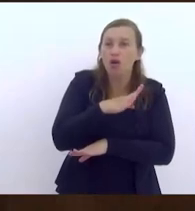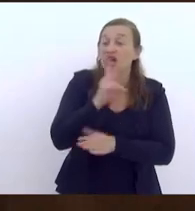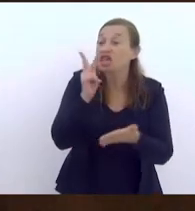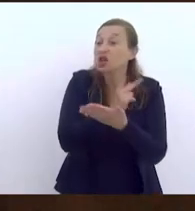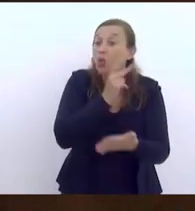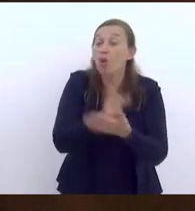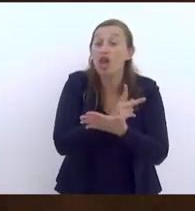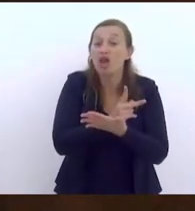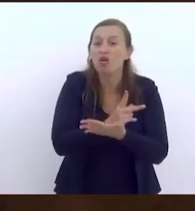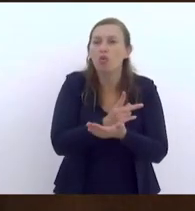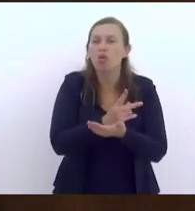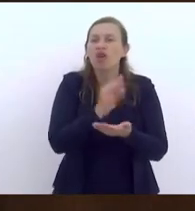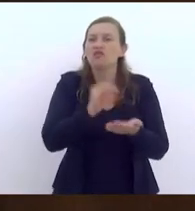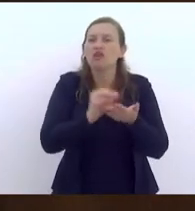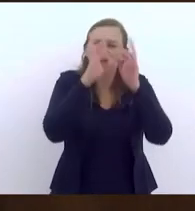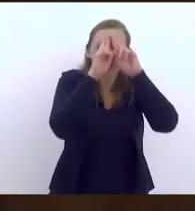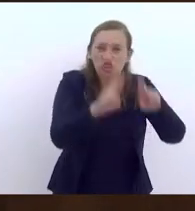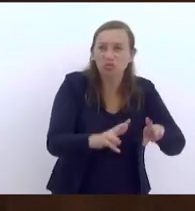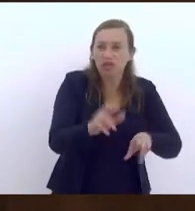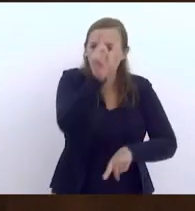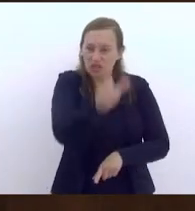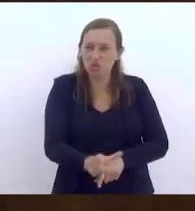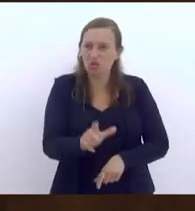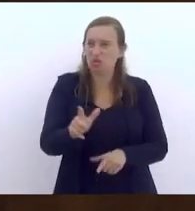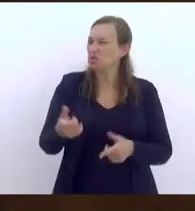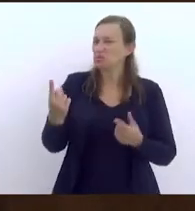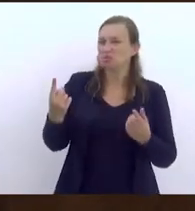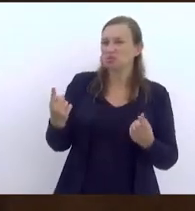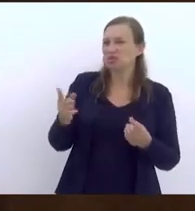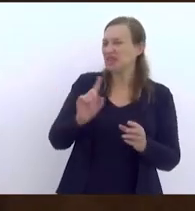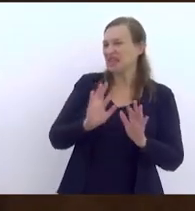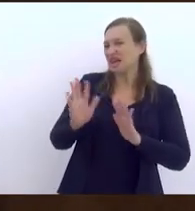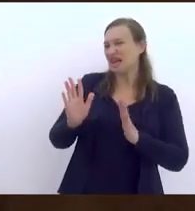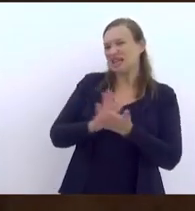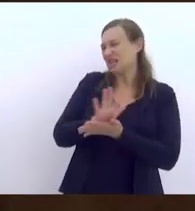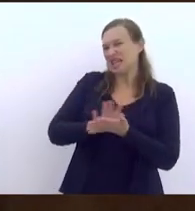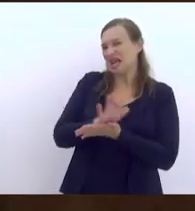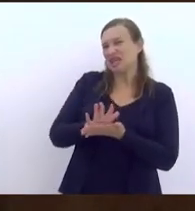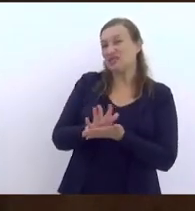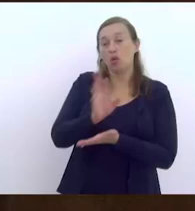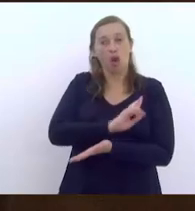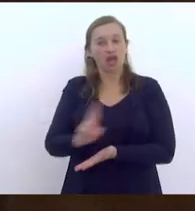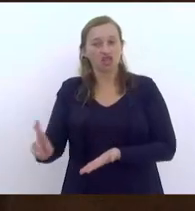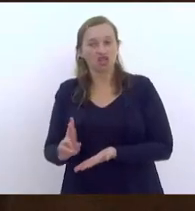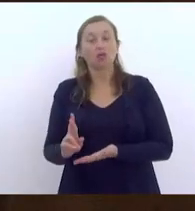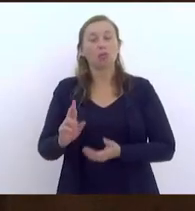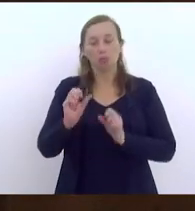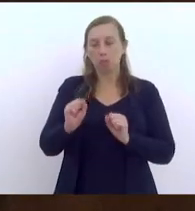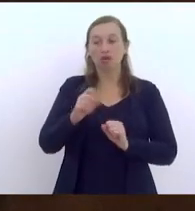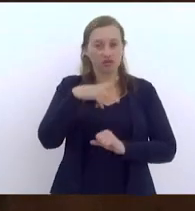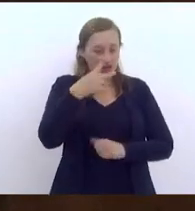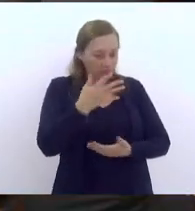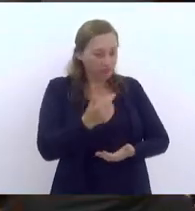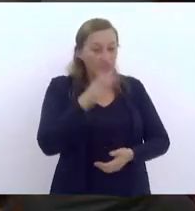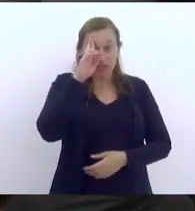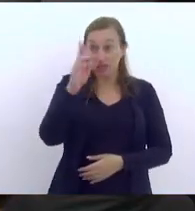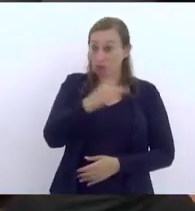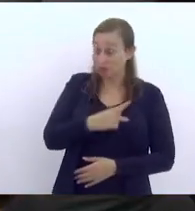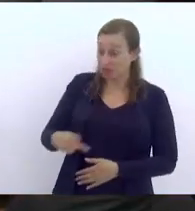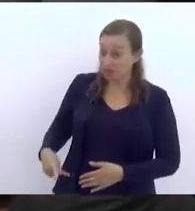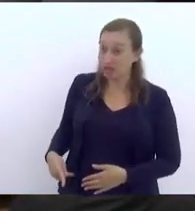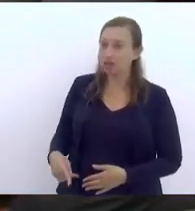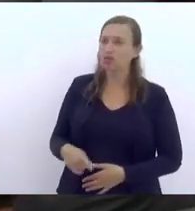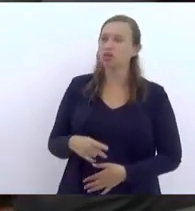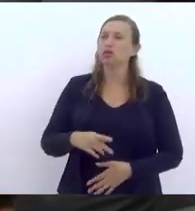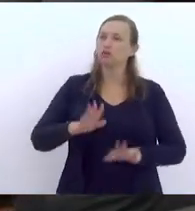à pessoa. Não tem nada a ver com a religião aqui. Vossa Excelência, me permite uma rapidíssima parte? Por favor. Presidente, como eu fui